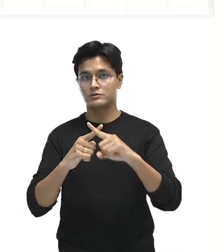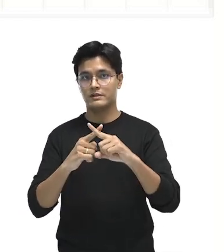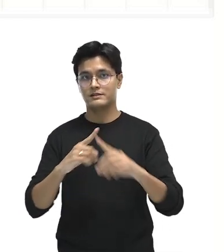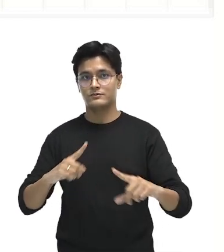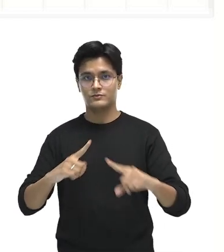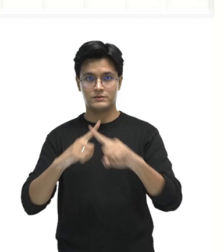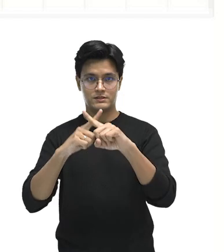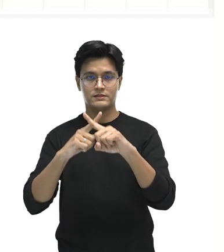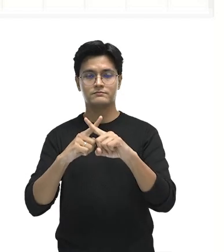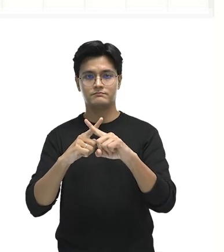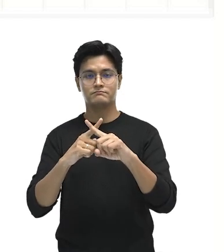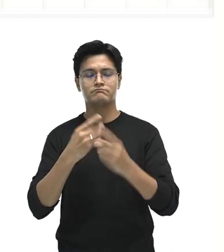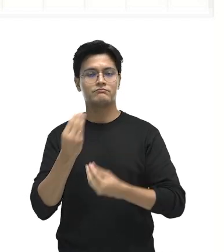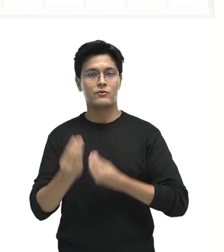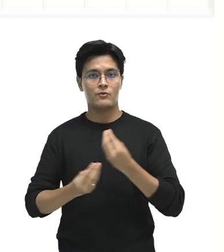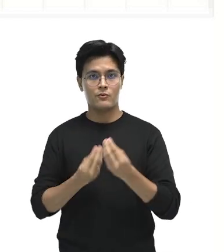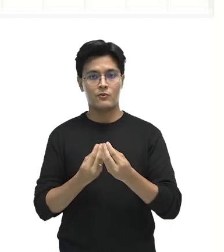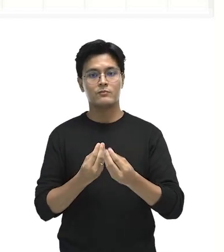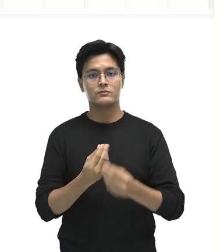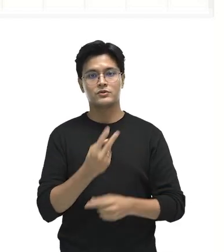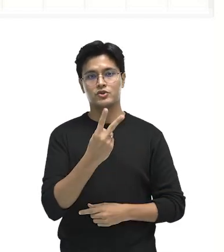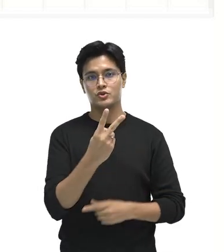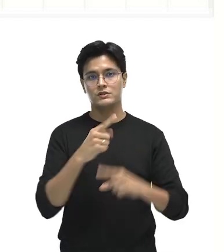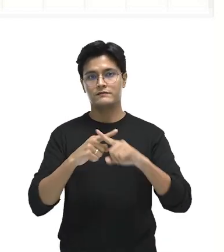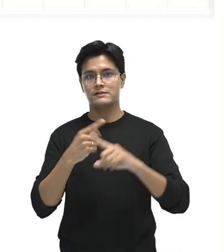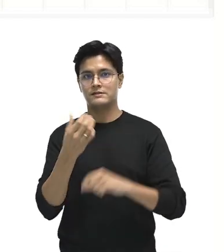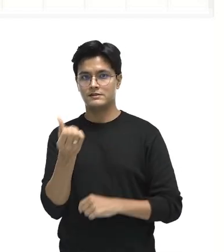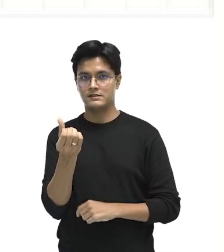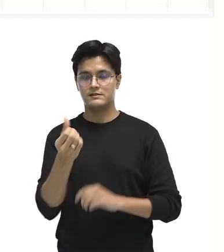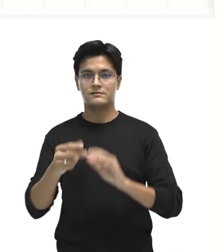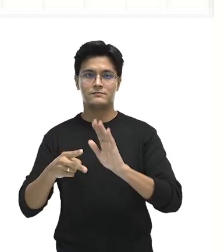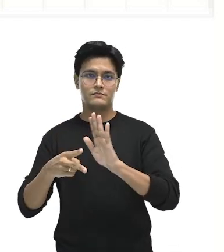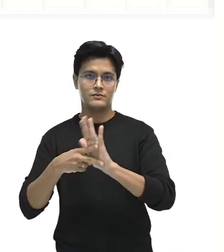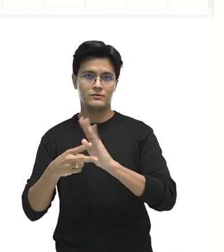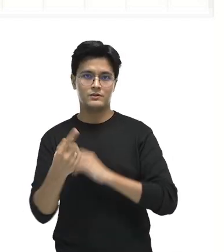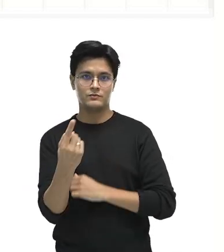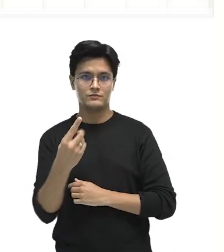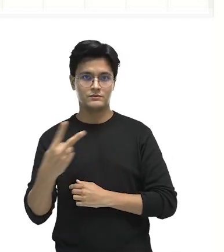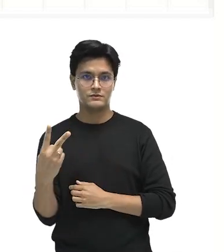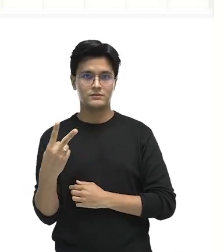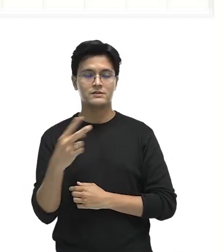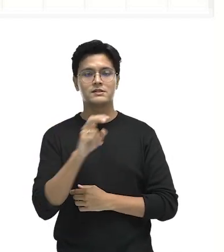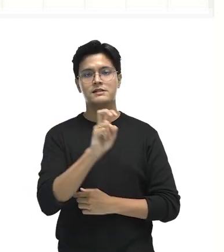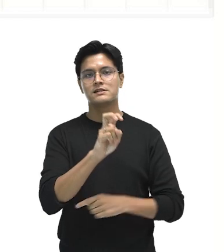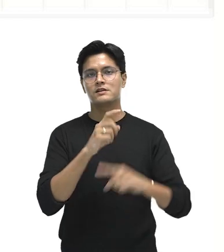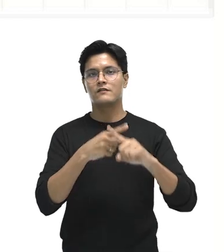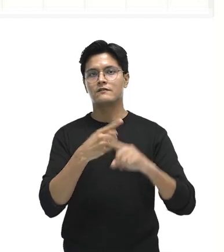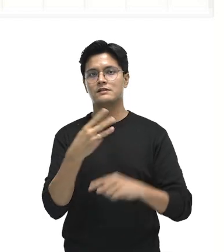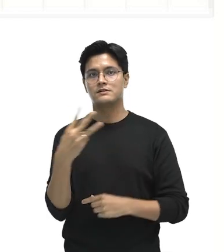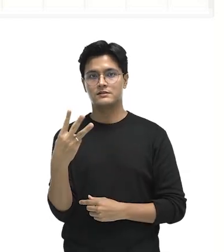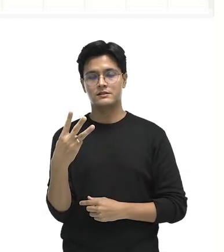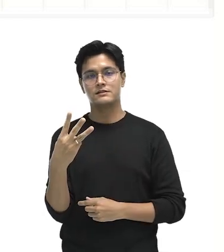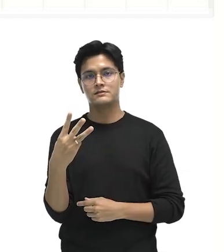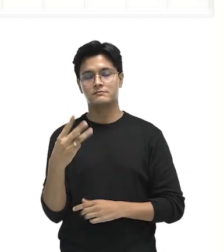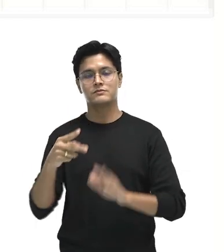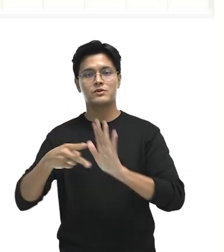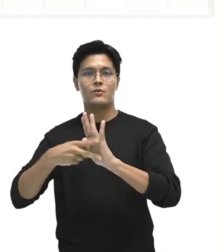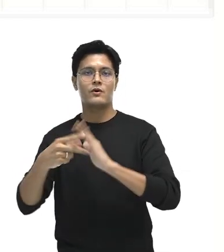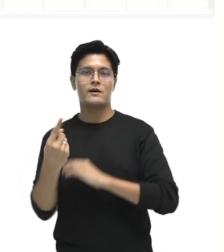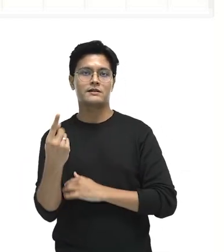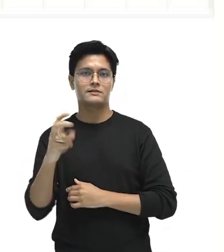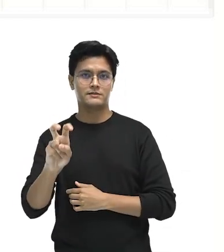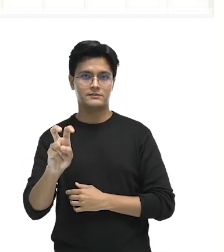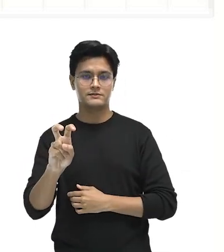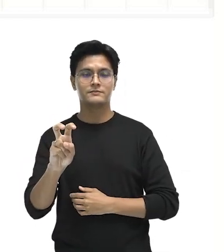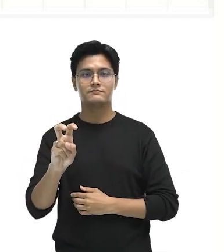vai ficar 2 vezes 6, que dá 12, e 5 vezes 3, ou 3 vezes 5, que dá